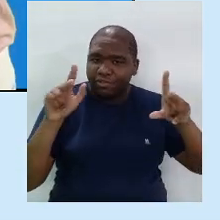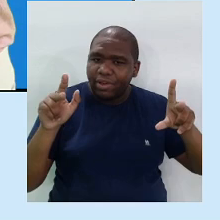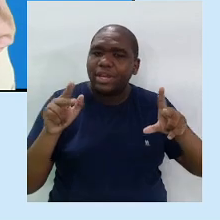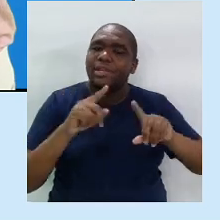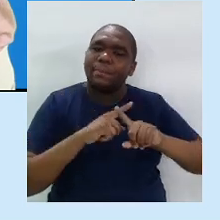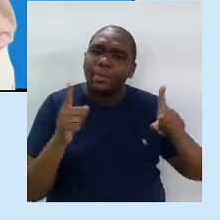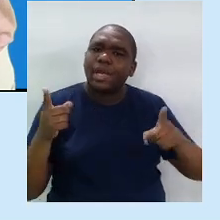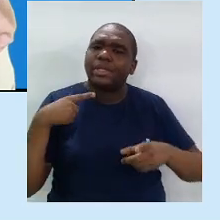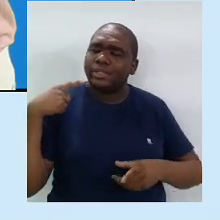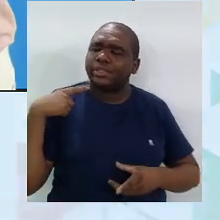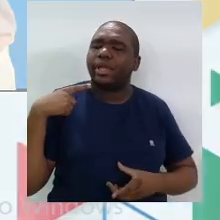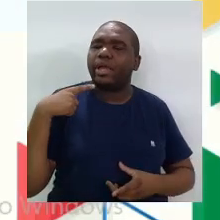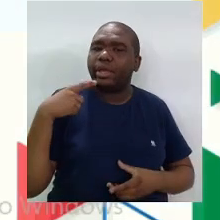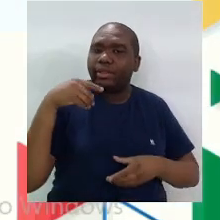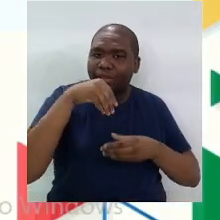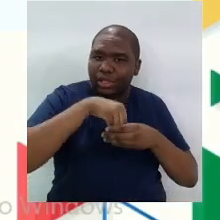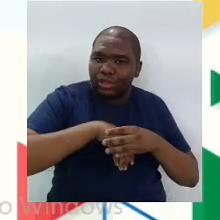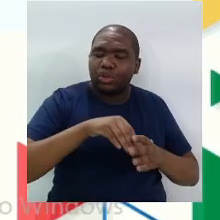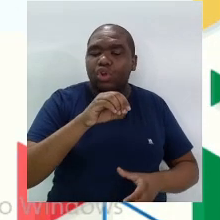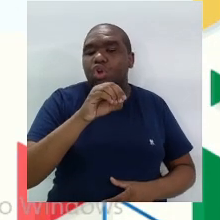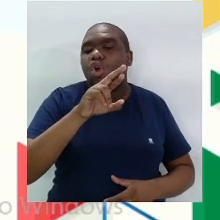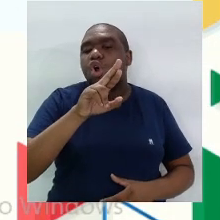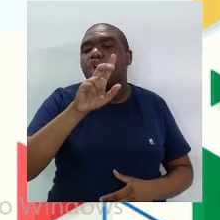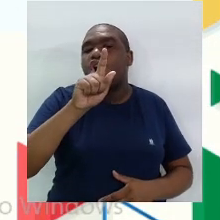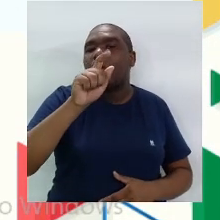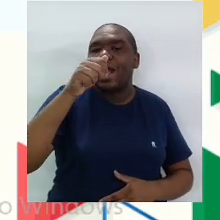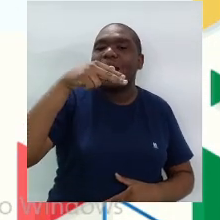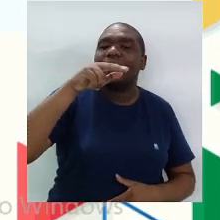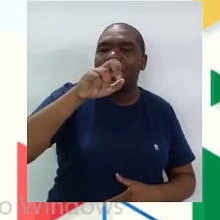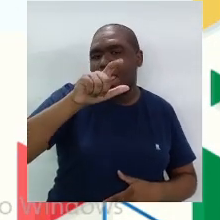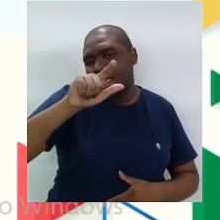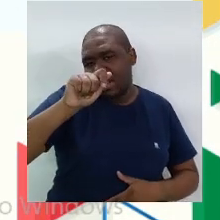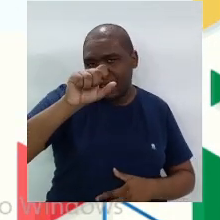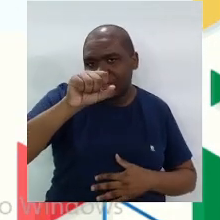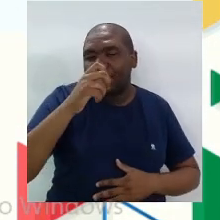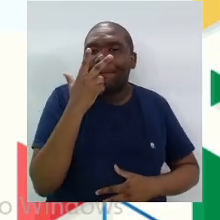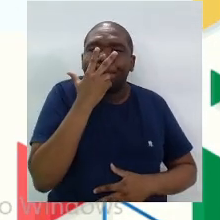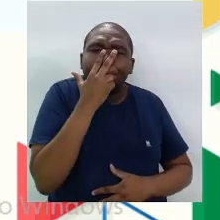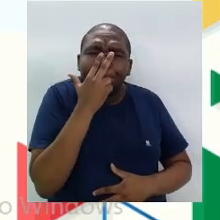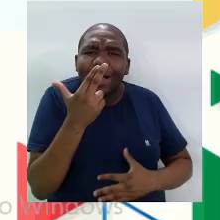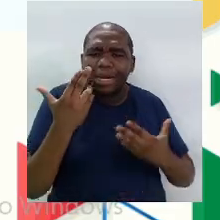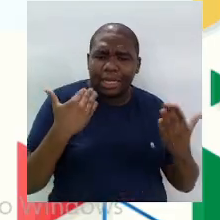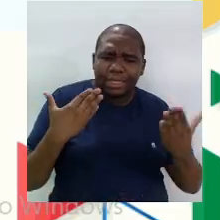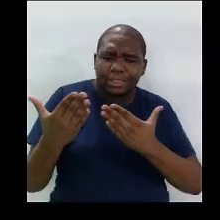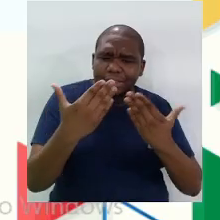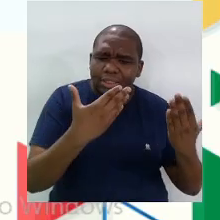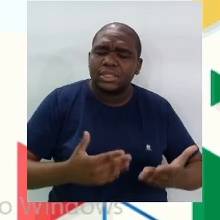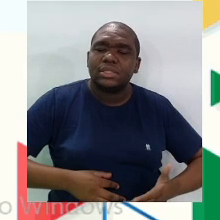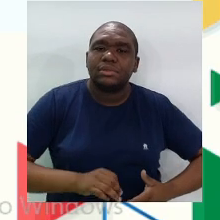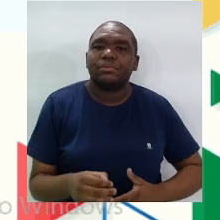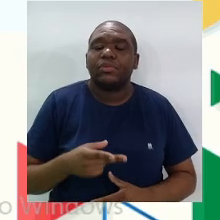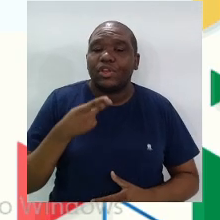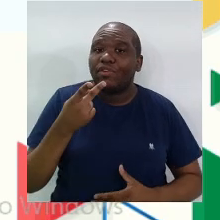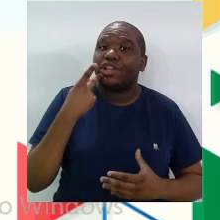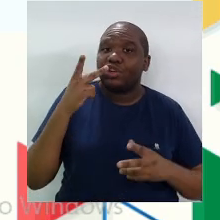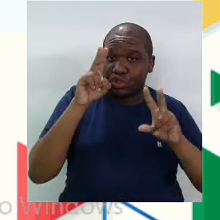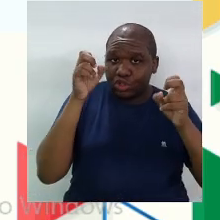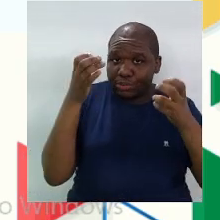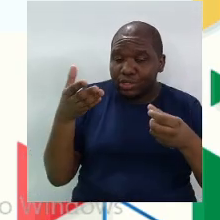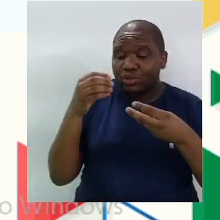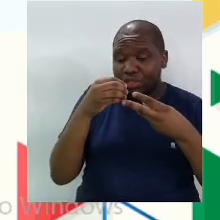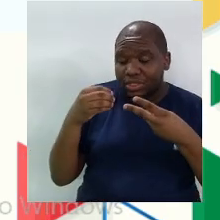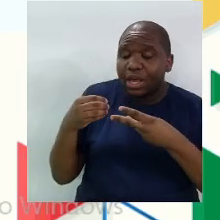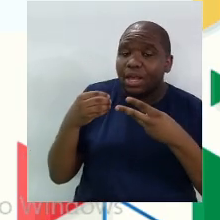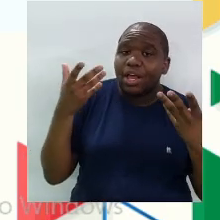entre si organelas, que são bem parecidas. Bom, já que eu estou falando de células, bora